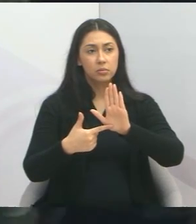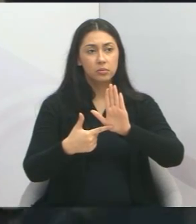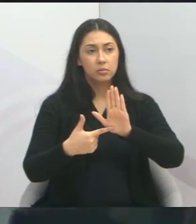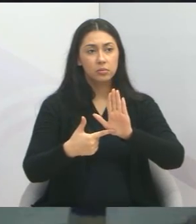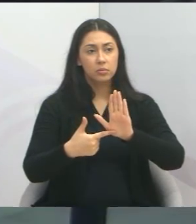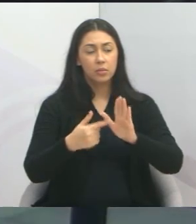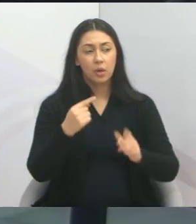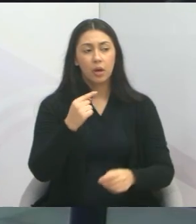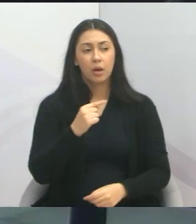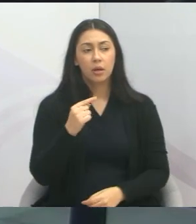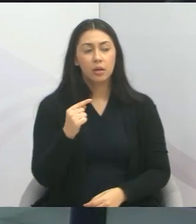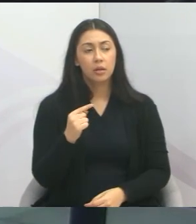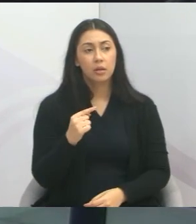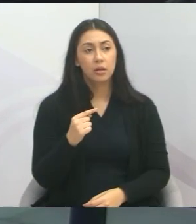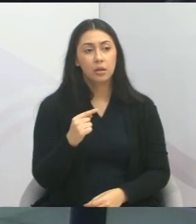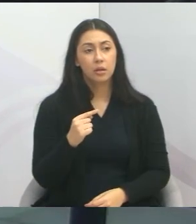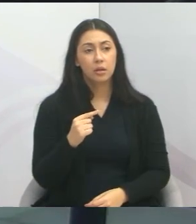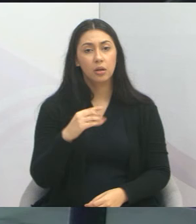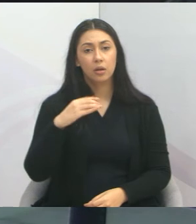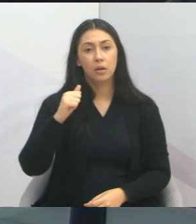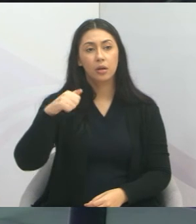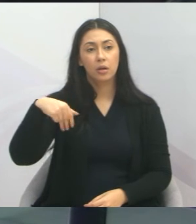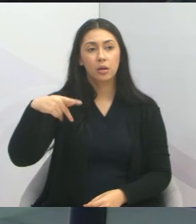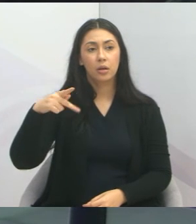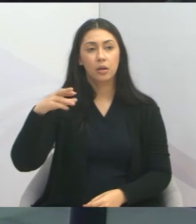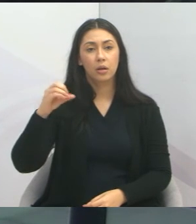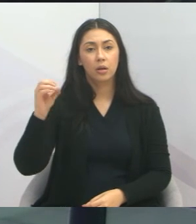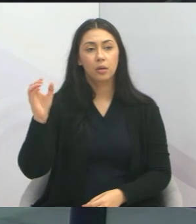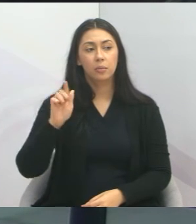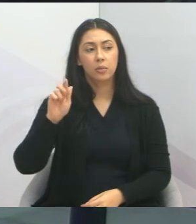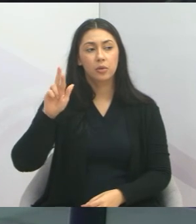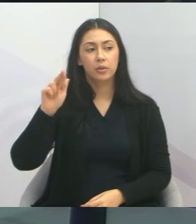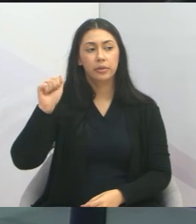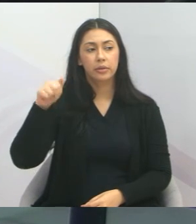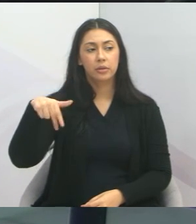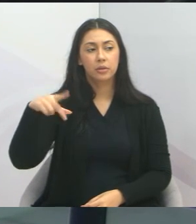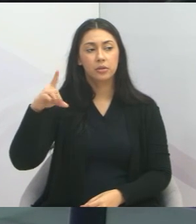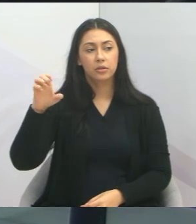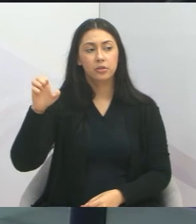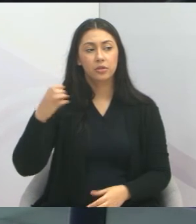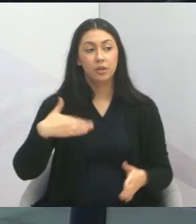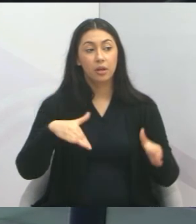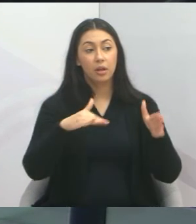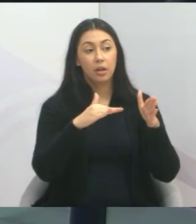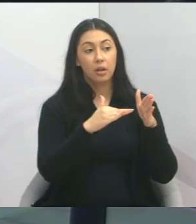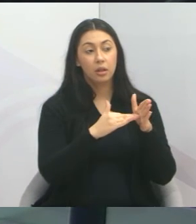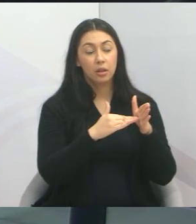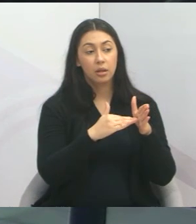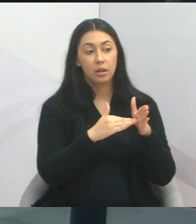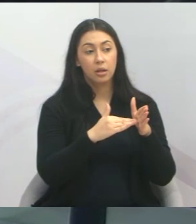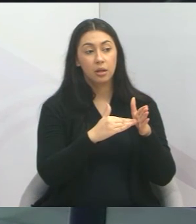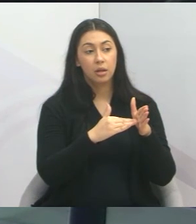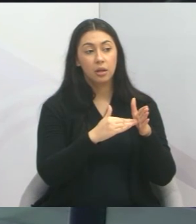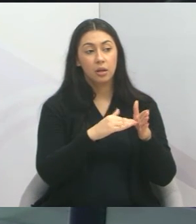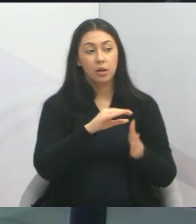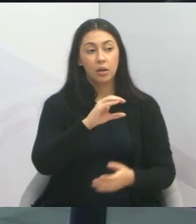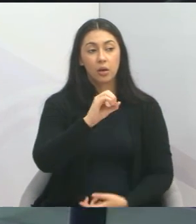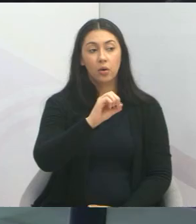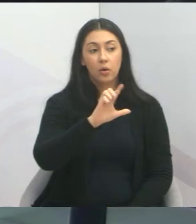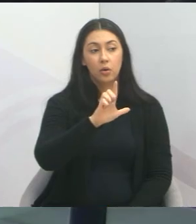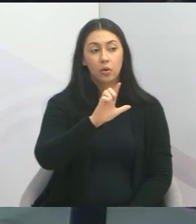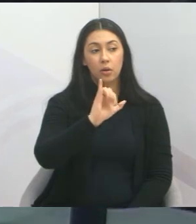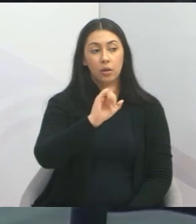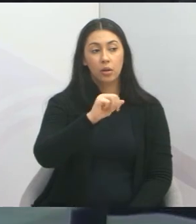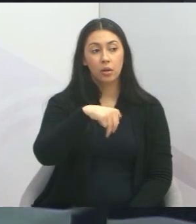aqui do Campo Grande Aline dentro de Campo Grande até para jardim Olímpia ali